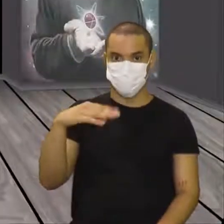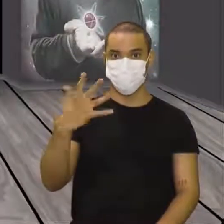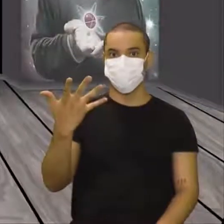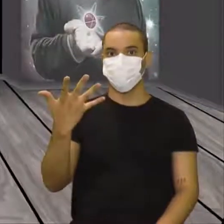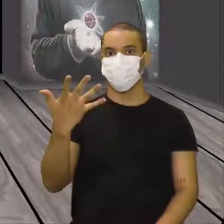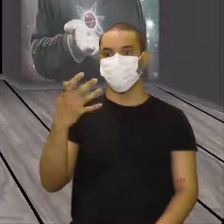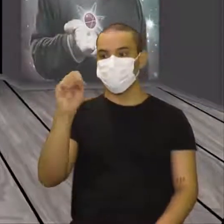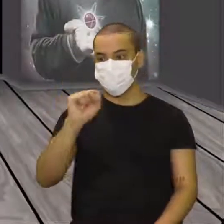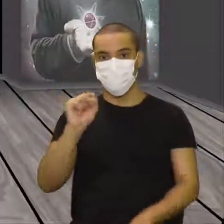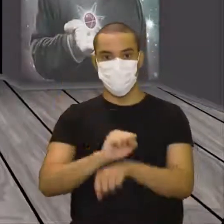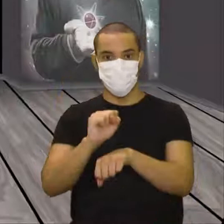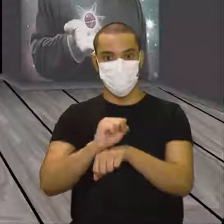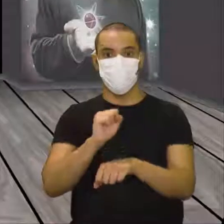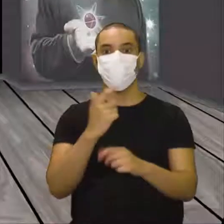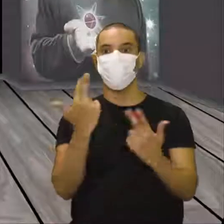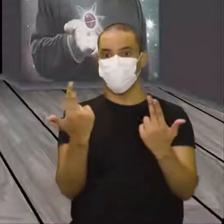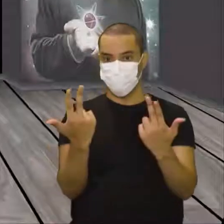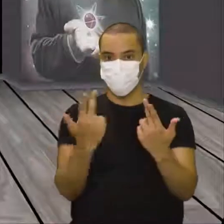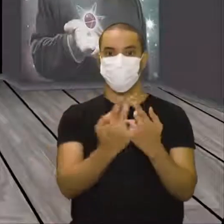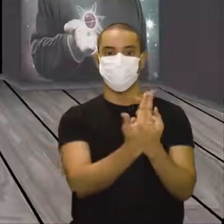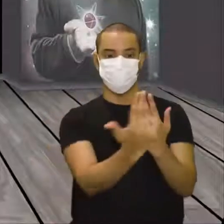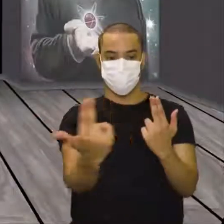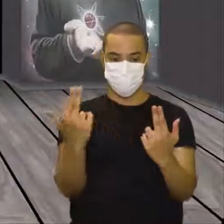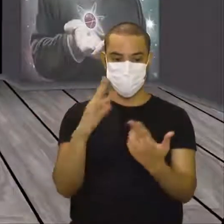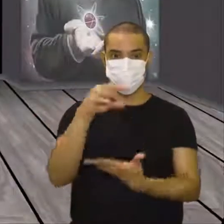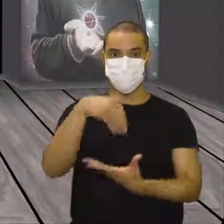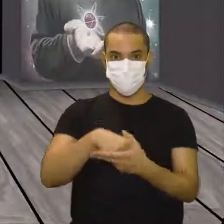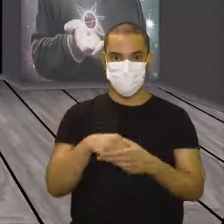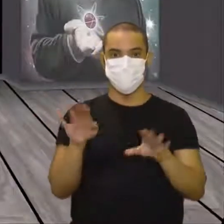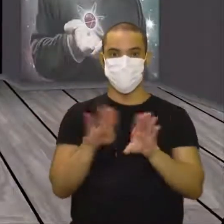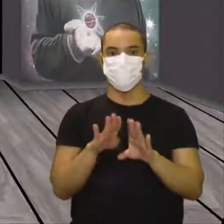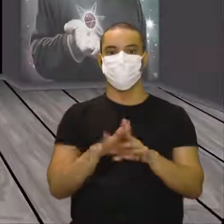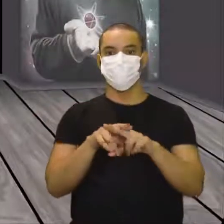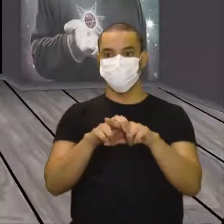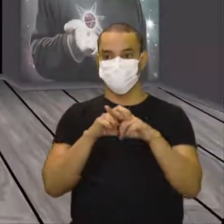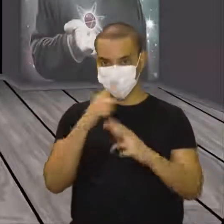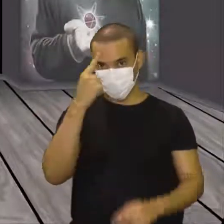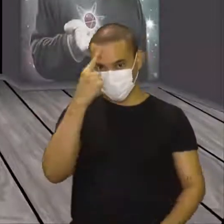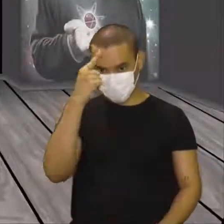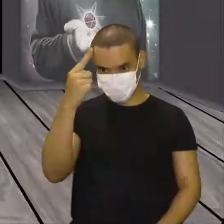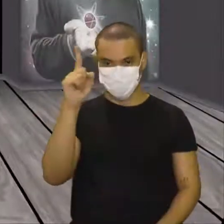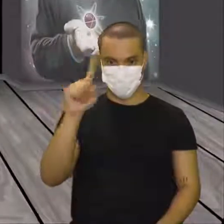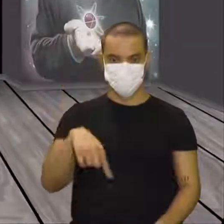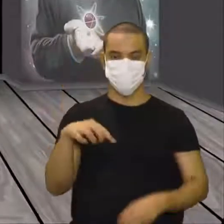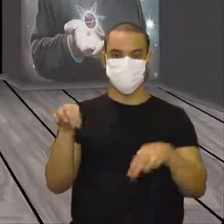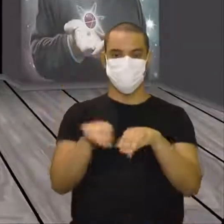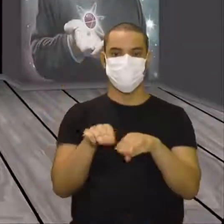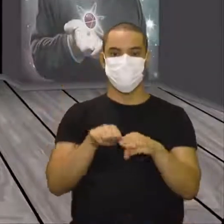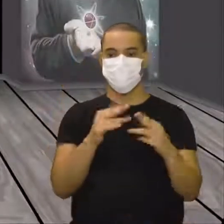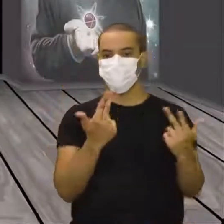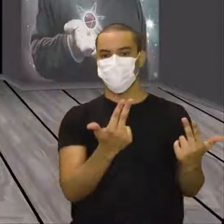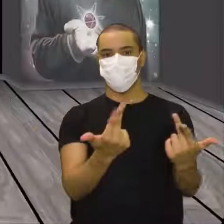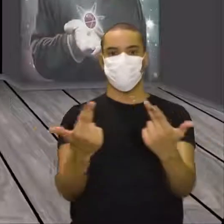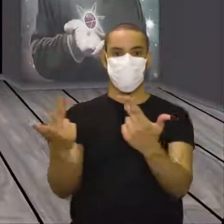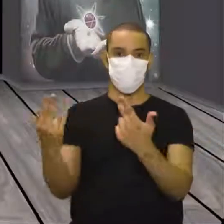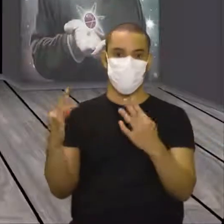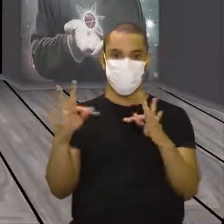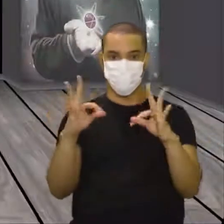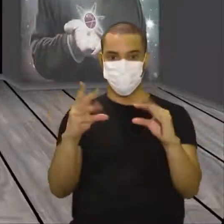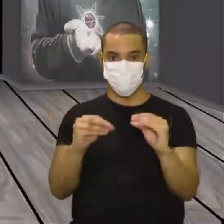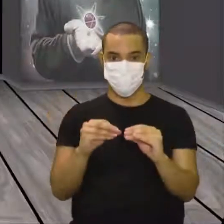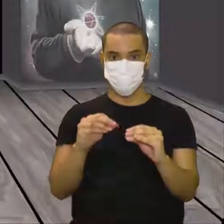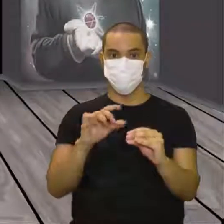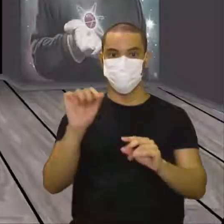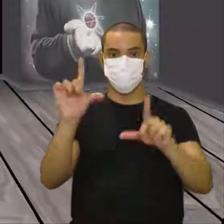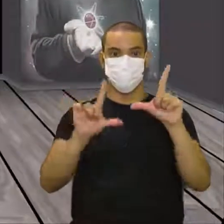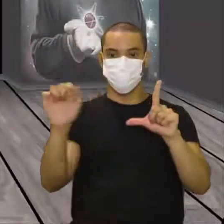todo o tempo. Vai lá passar por dentro do campo magnético. Então a ideia é essa: um campo magnético uniforme, tudo apontando, saindo da